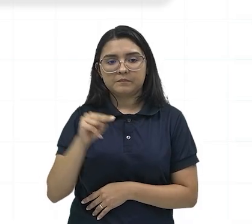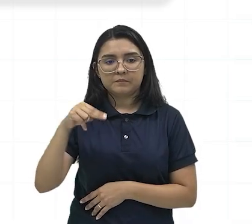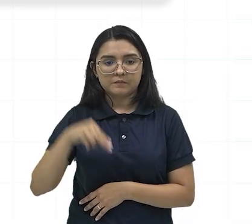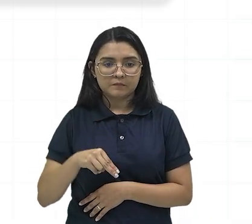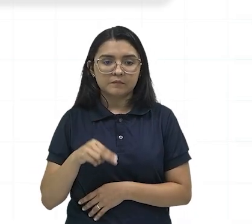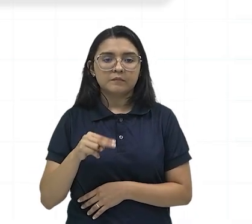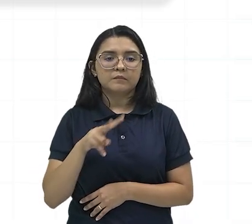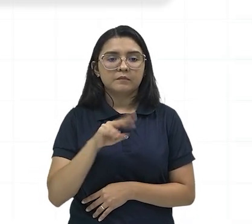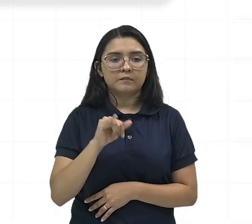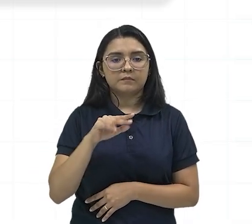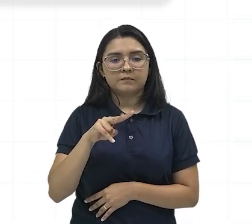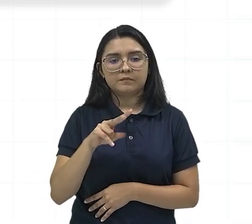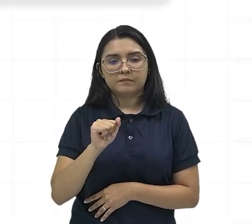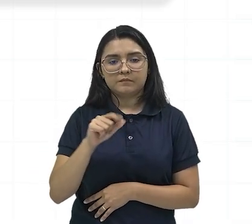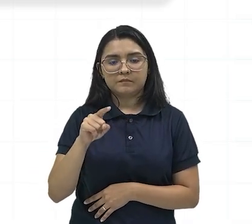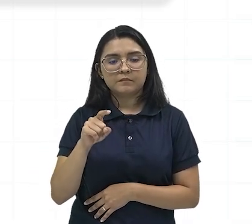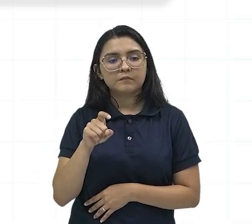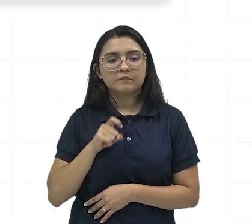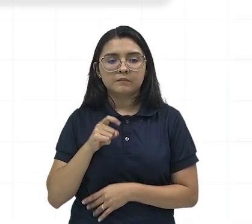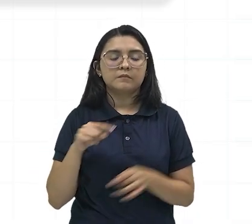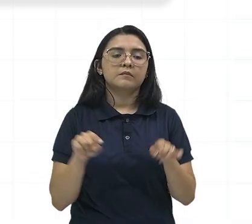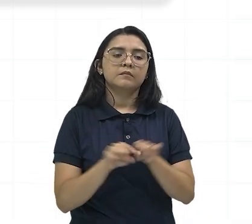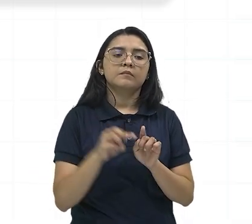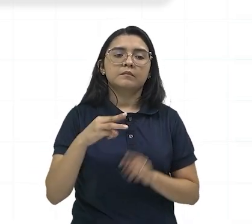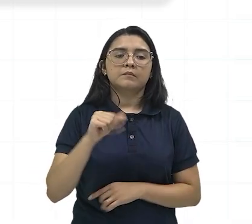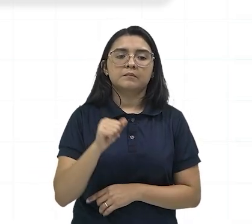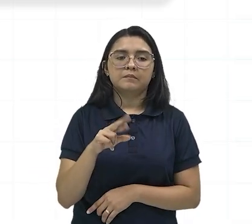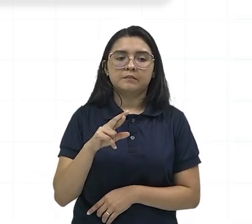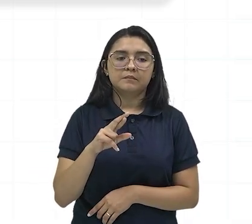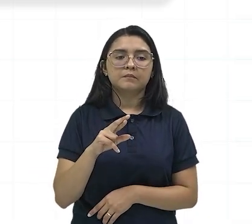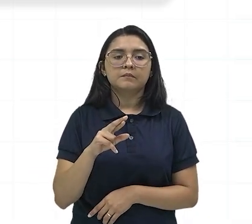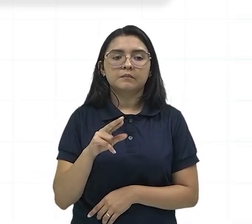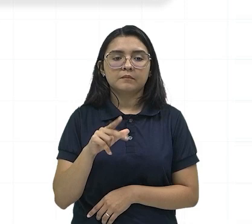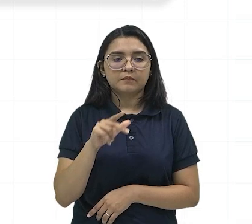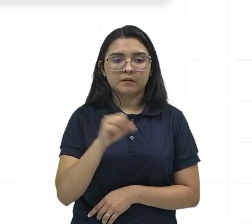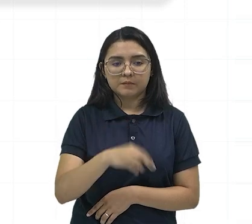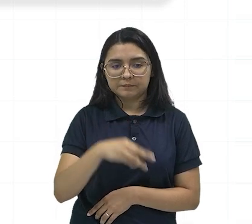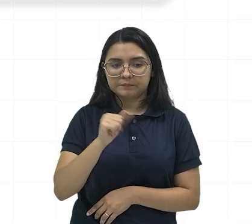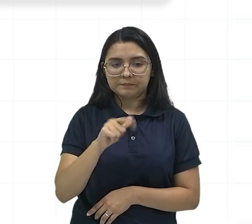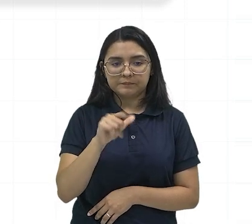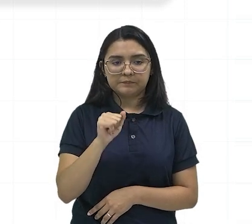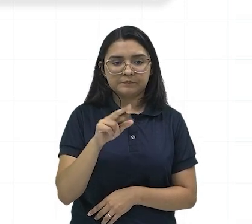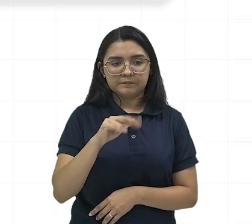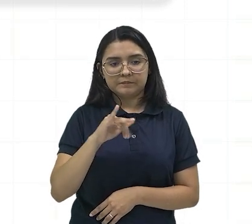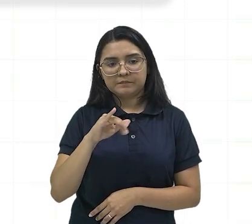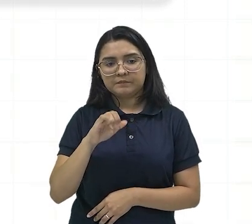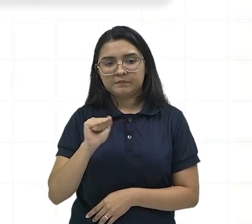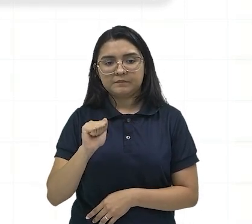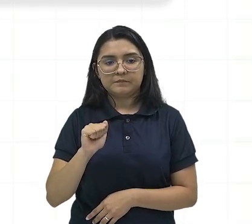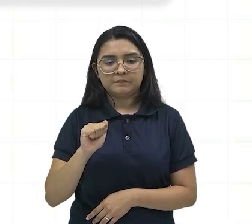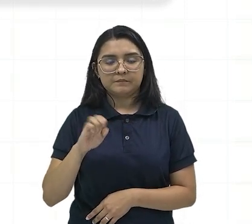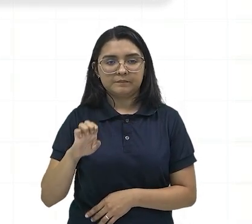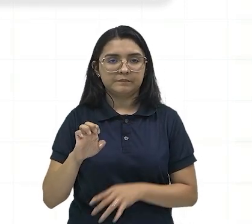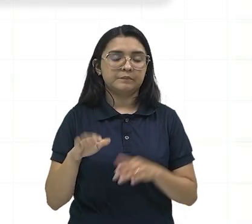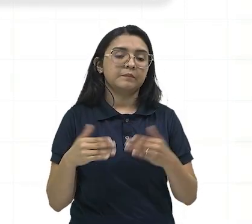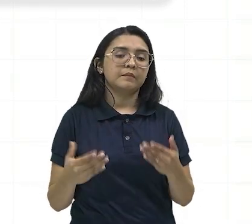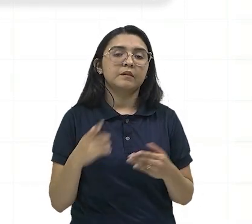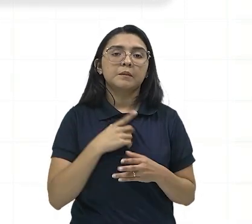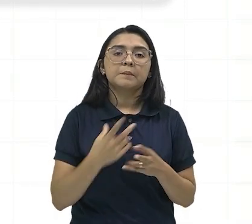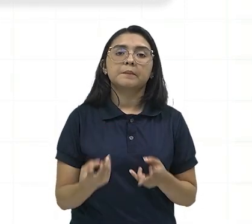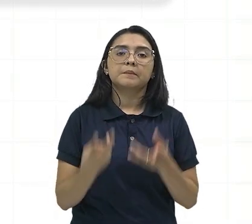Plasmodium vivax e Plasmodium malariae. Vocês estão percebendo aí que, como